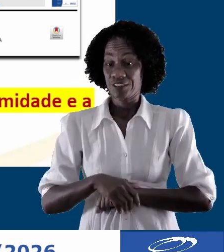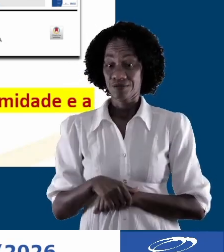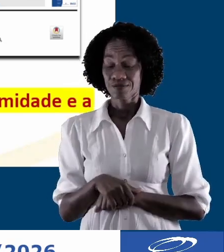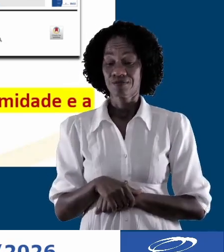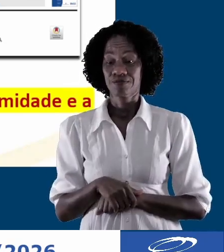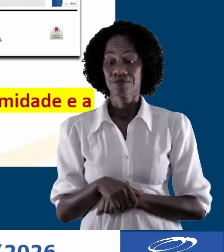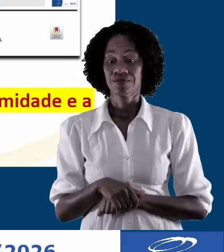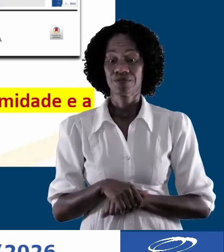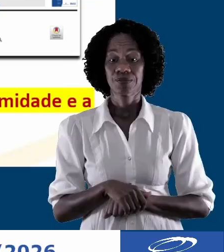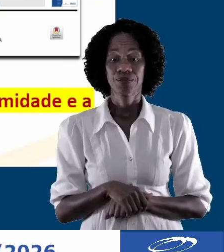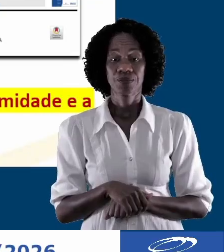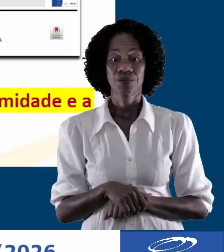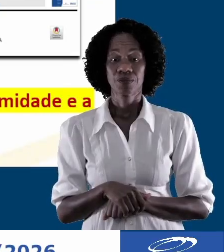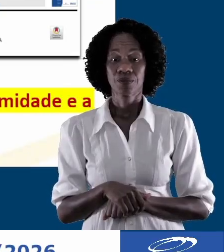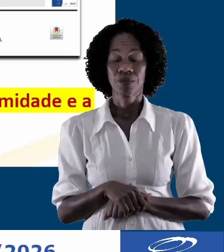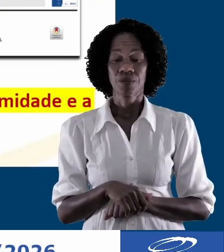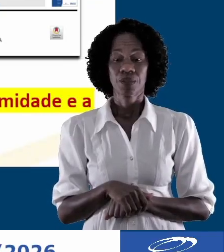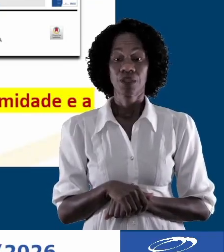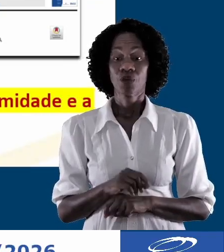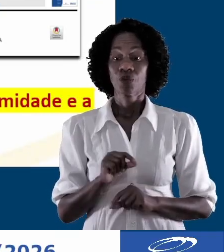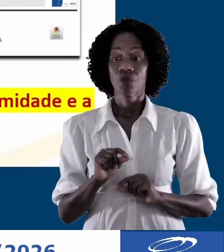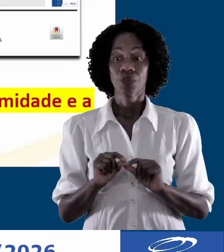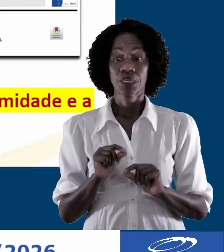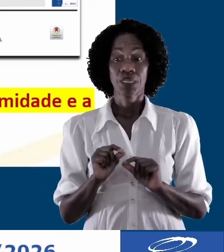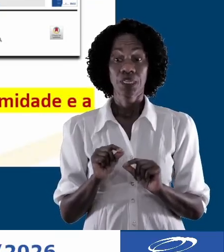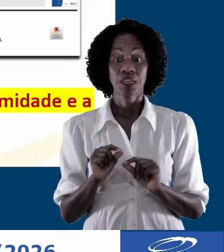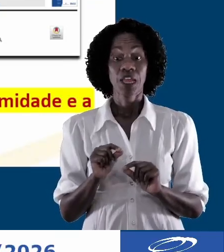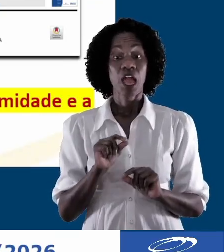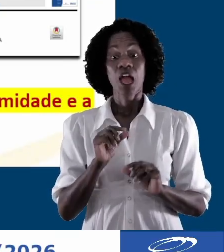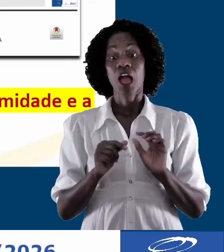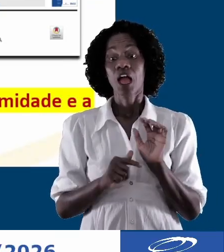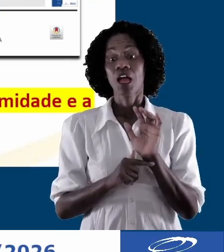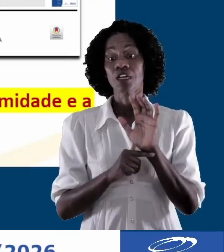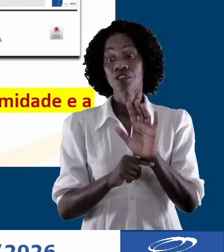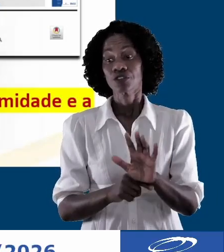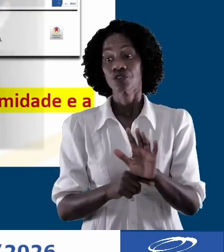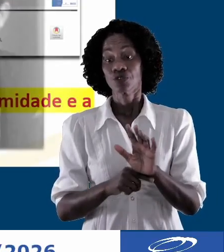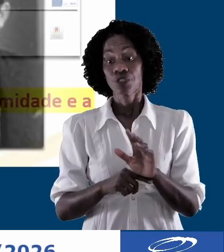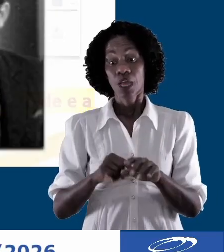consolidação favorece a recuperação do paciente e um desfecho mais favorável.